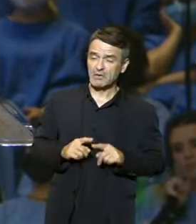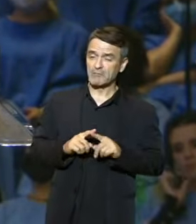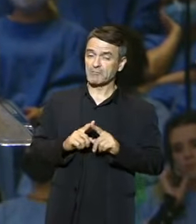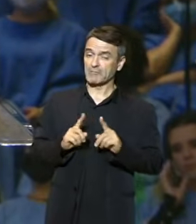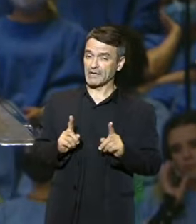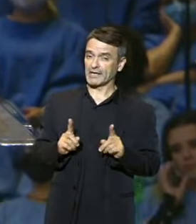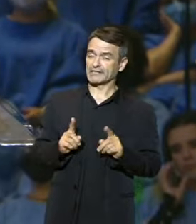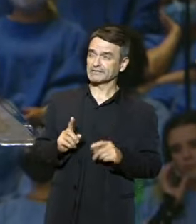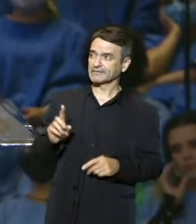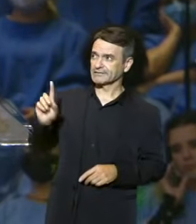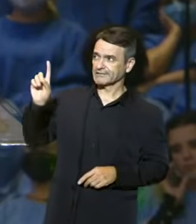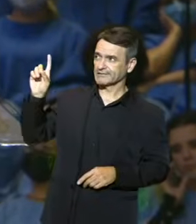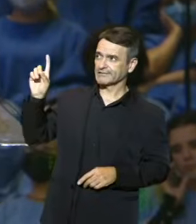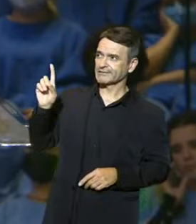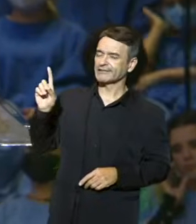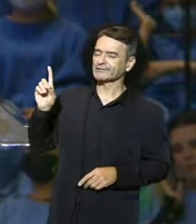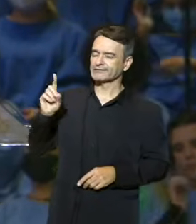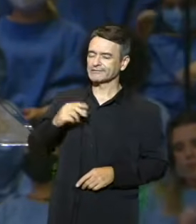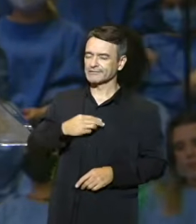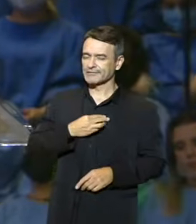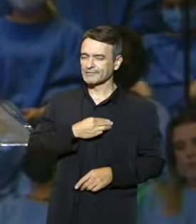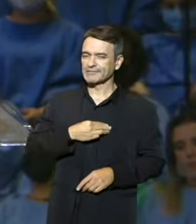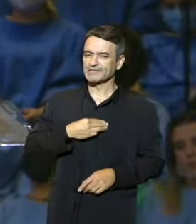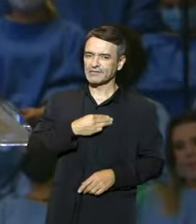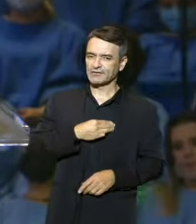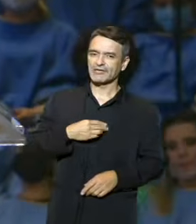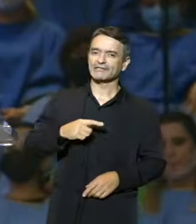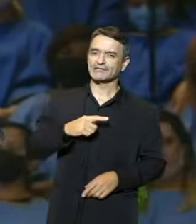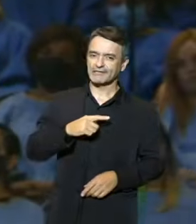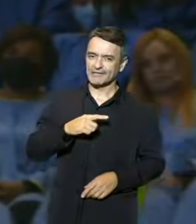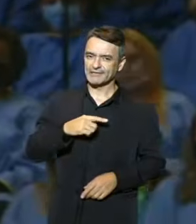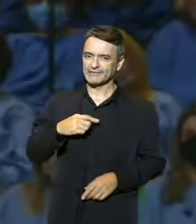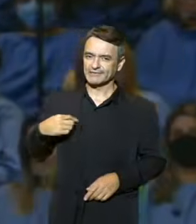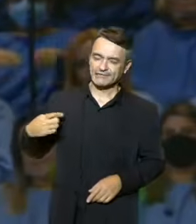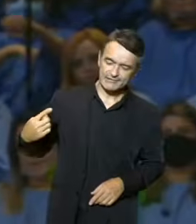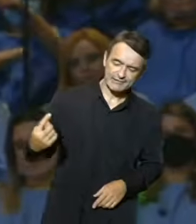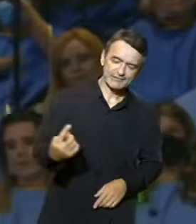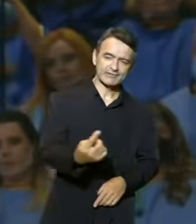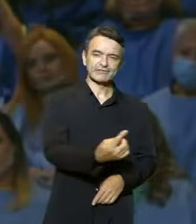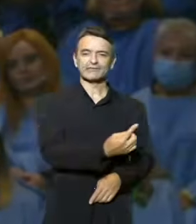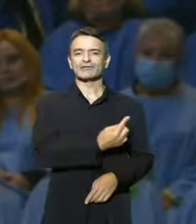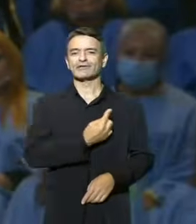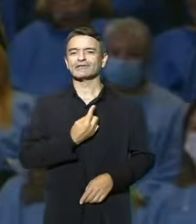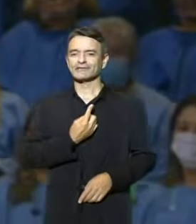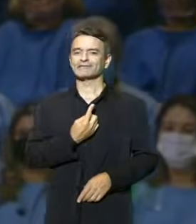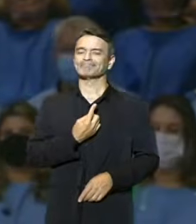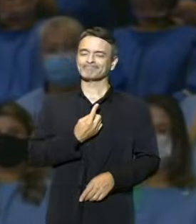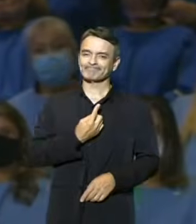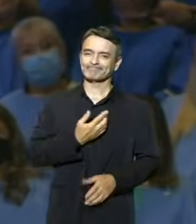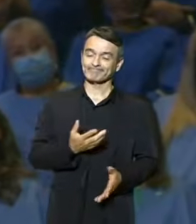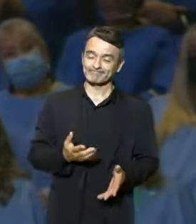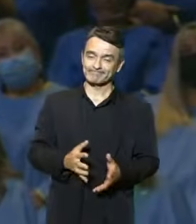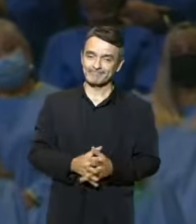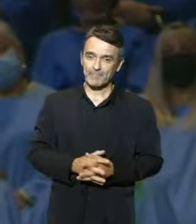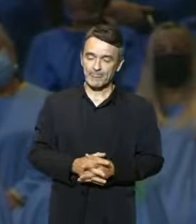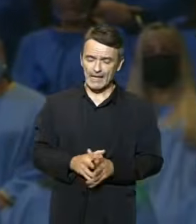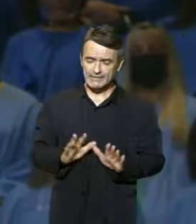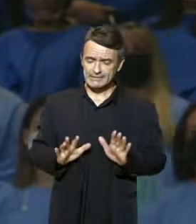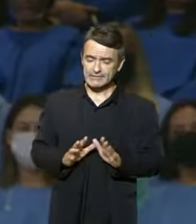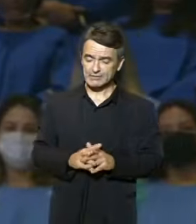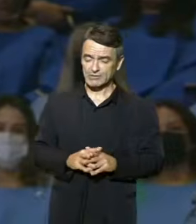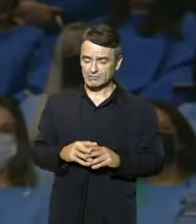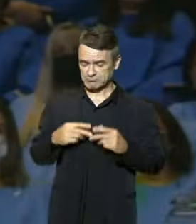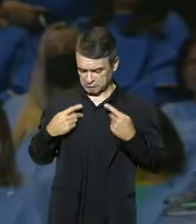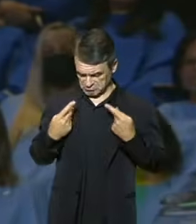assim age com misericórdia da nossa vida. É interessante o nosso jeitão, às vezes, tão humano de